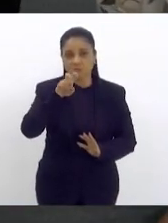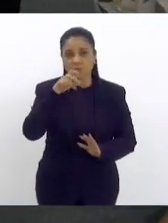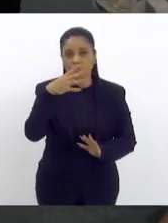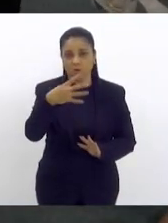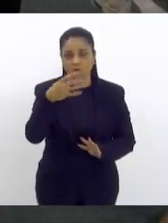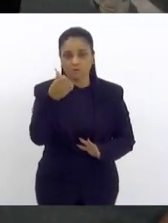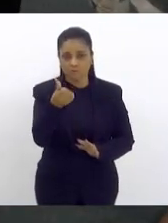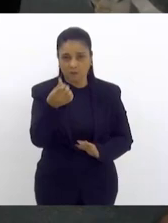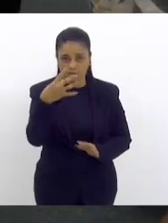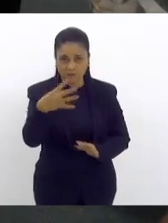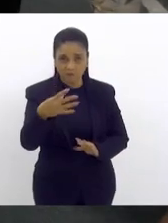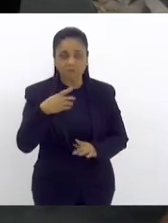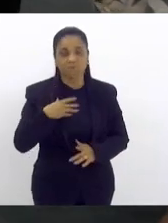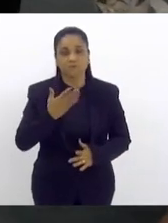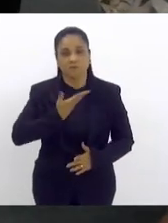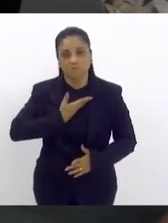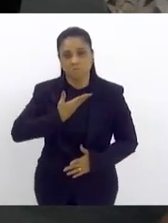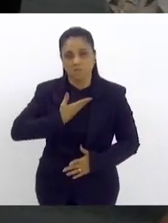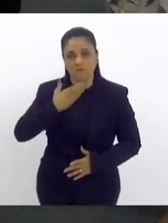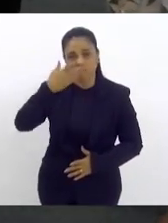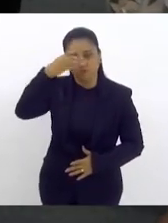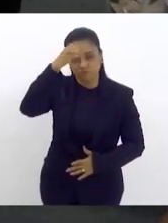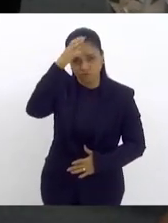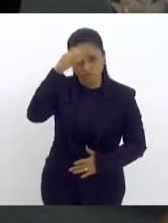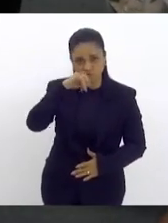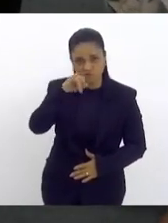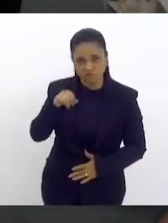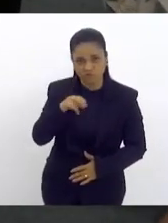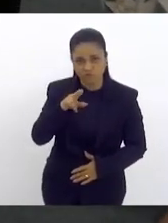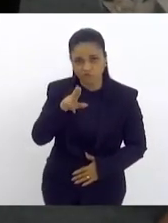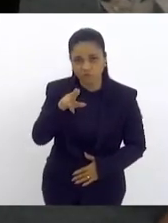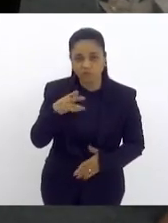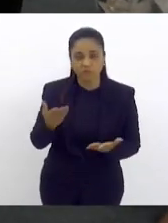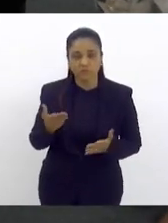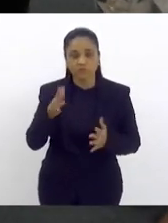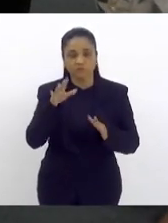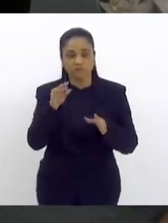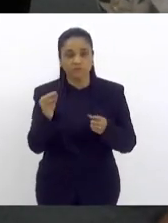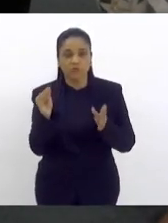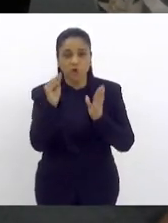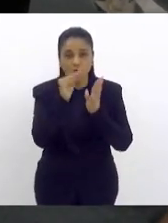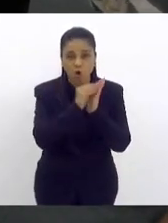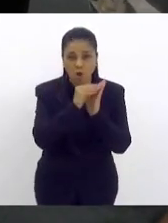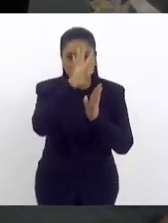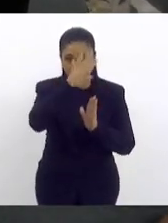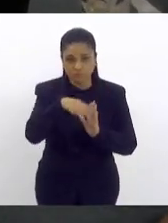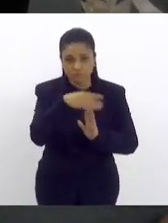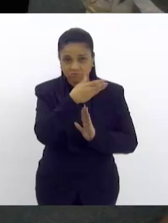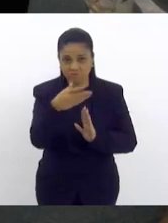companheira deputada tia Ju que inclui no calendário a lembrança